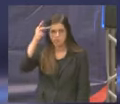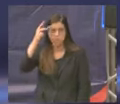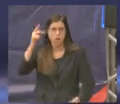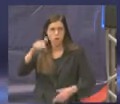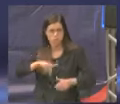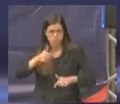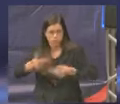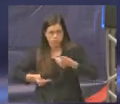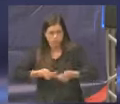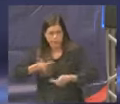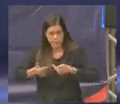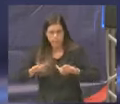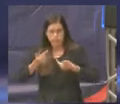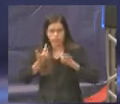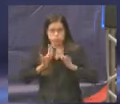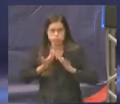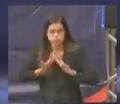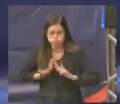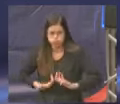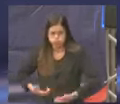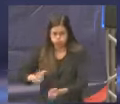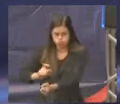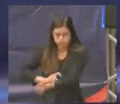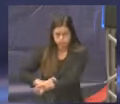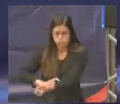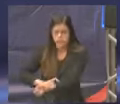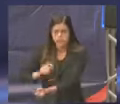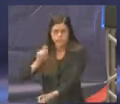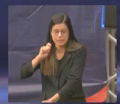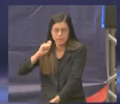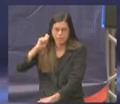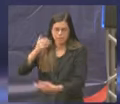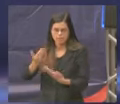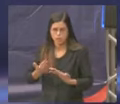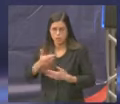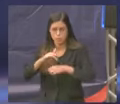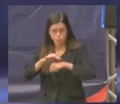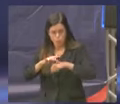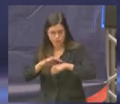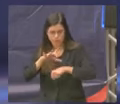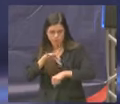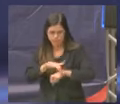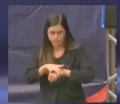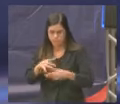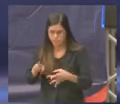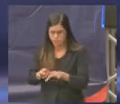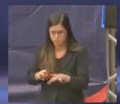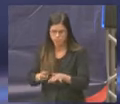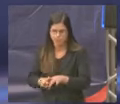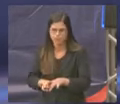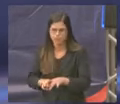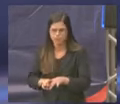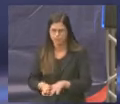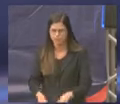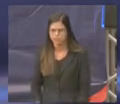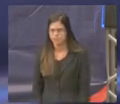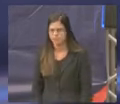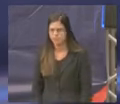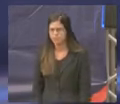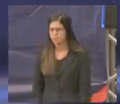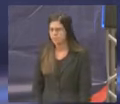a um estresse, a doença, a um esgotamento mental. Outra coisa é